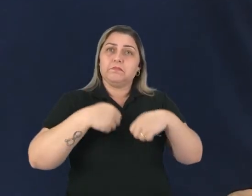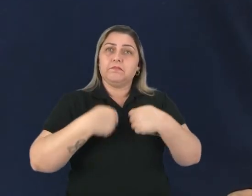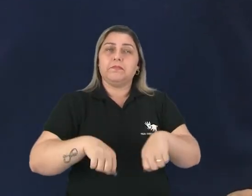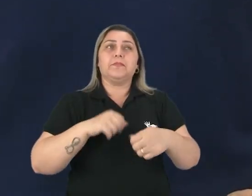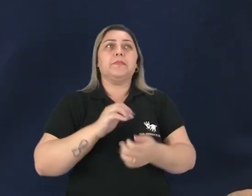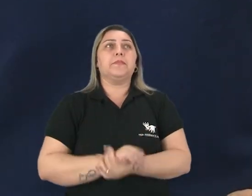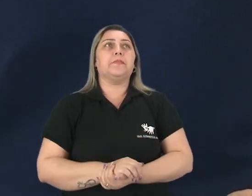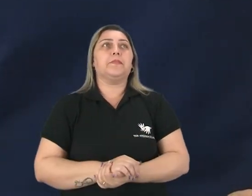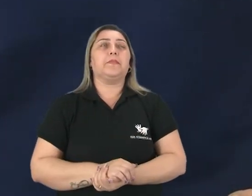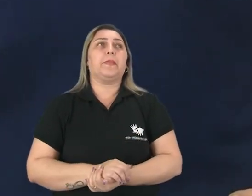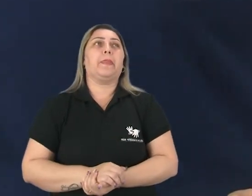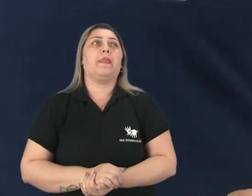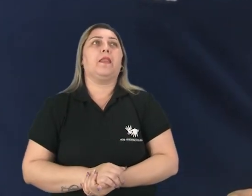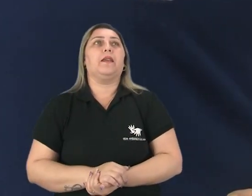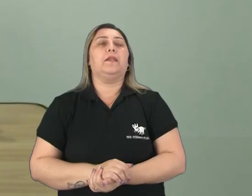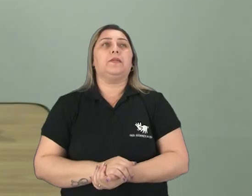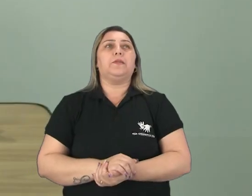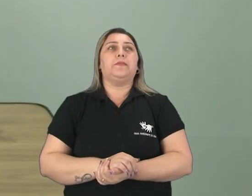Isso mesmo.